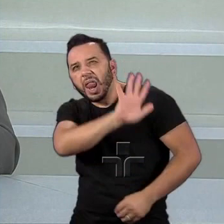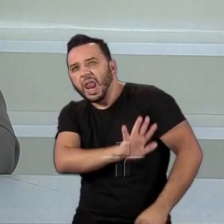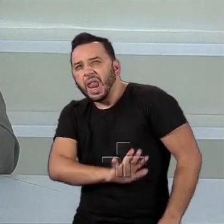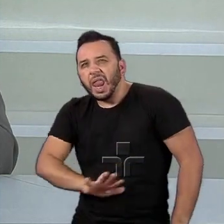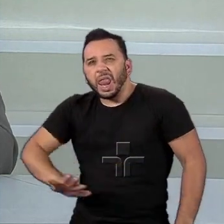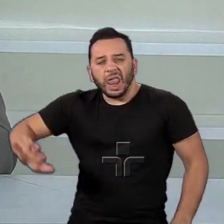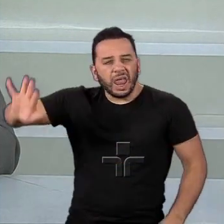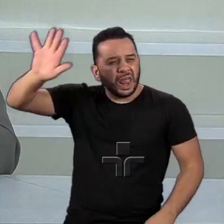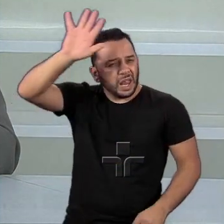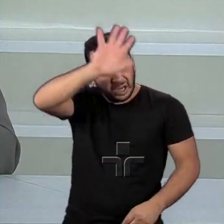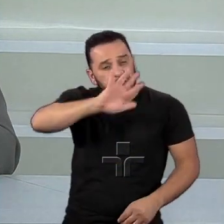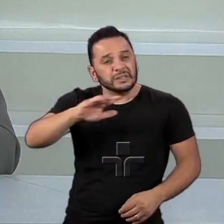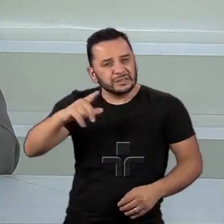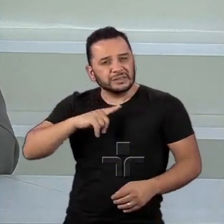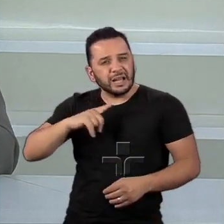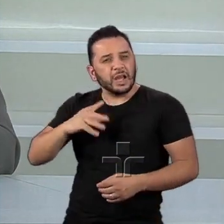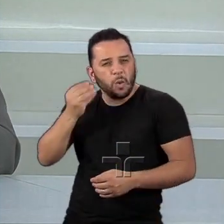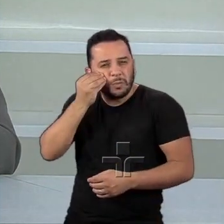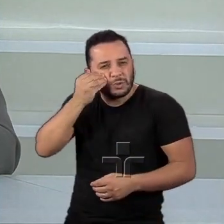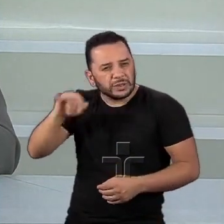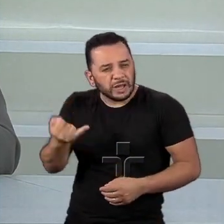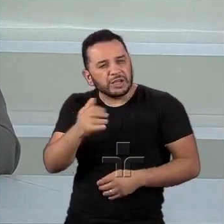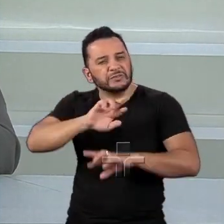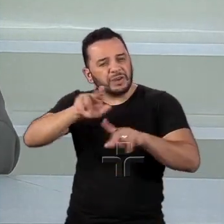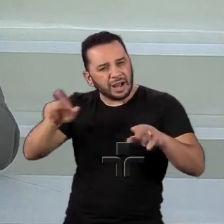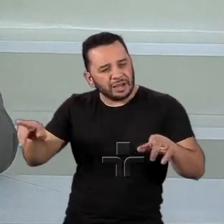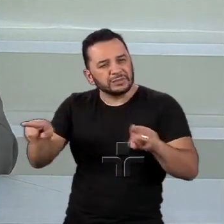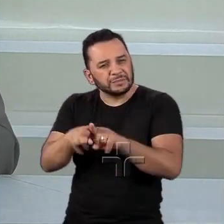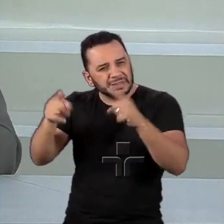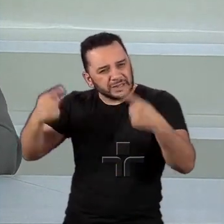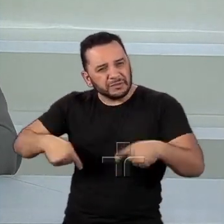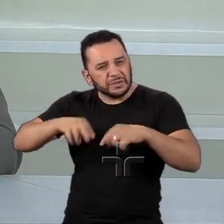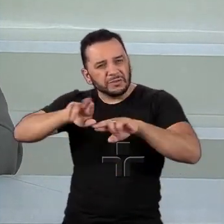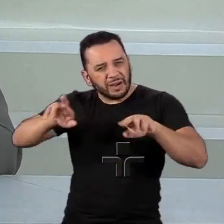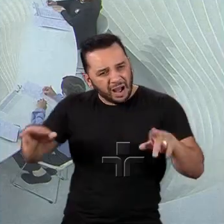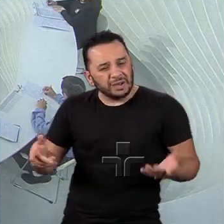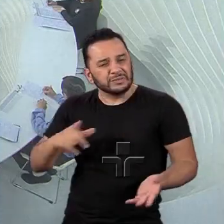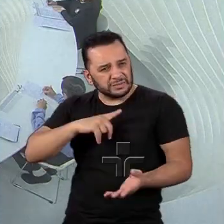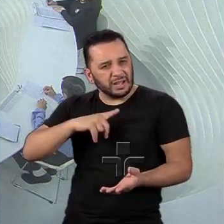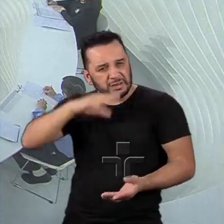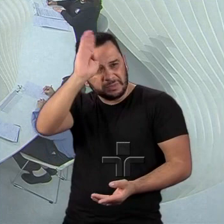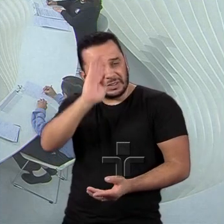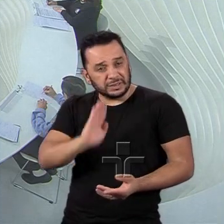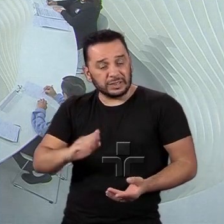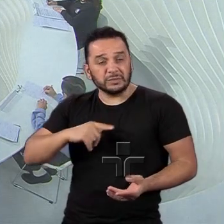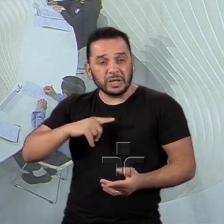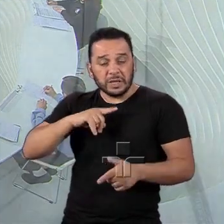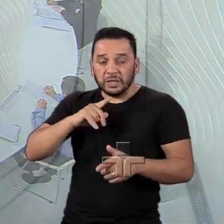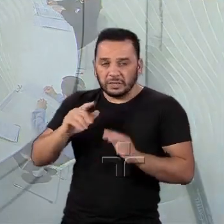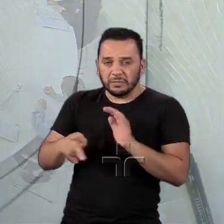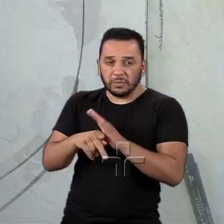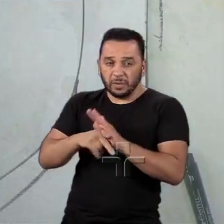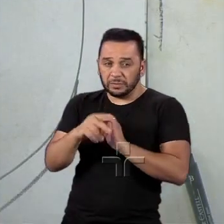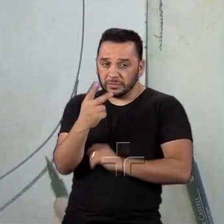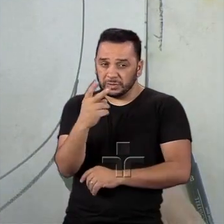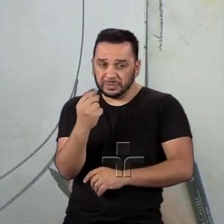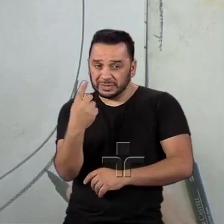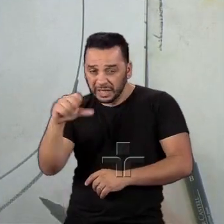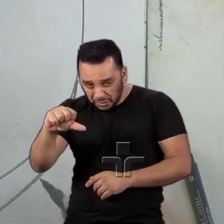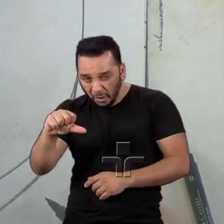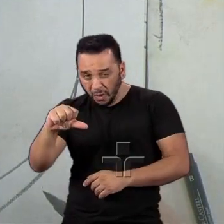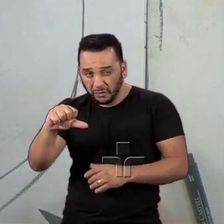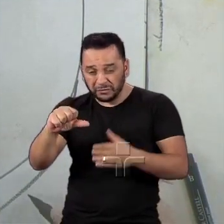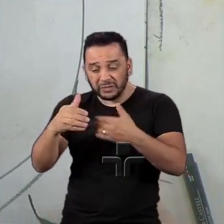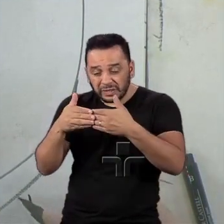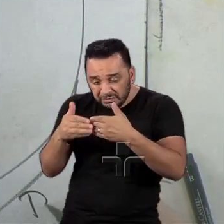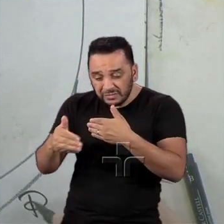com tantas carências, com tantos desafios pela frente. A crise que nós temos a partir de 2019 vai exigir um presidente